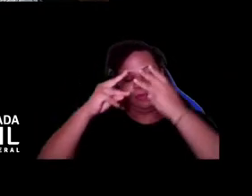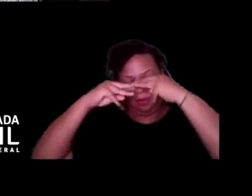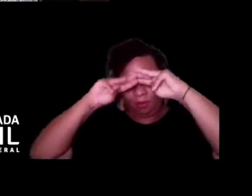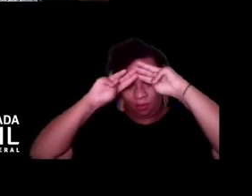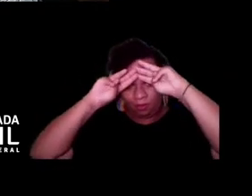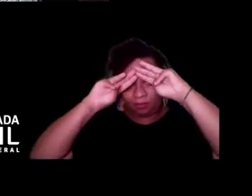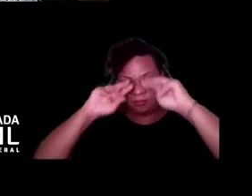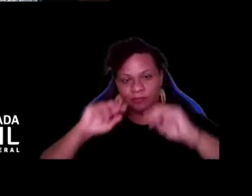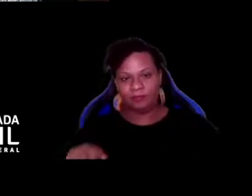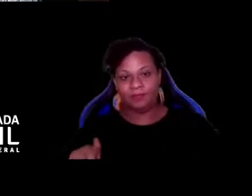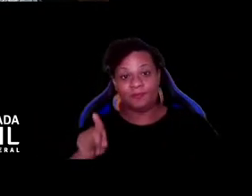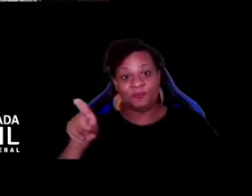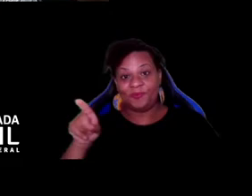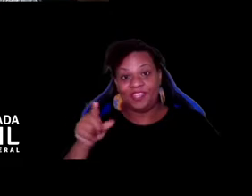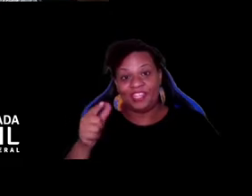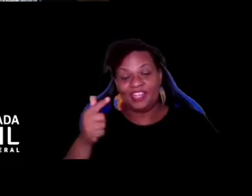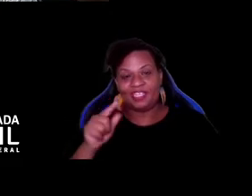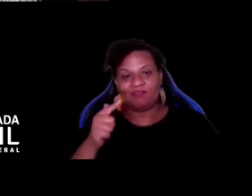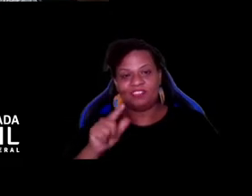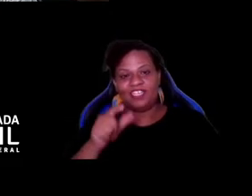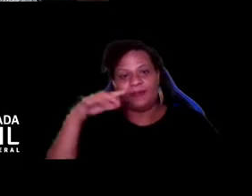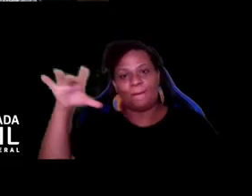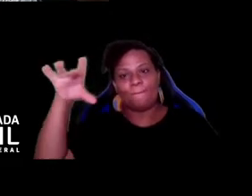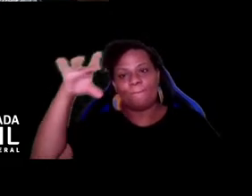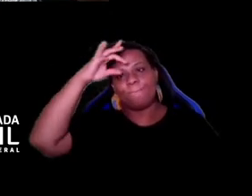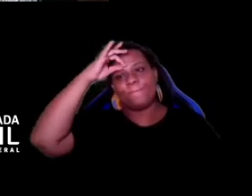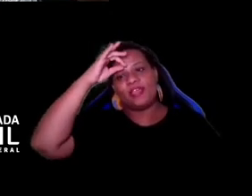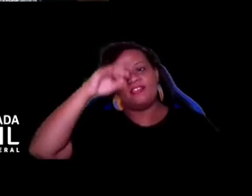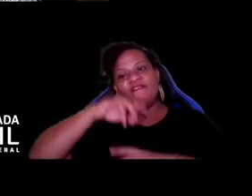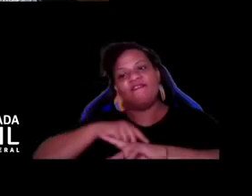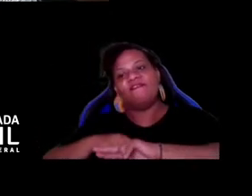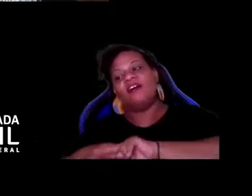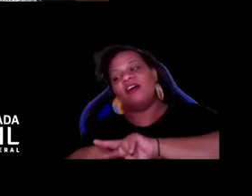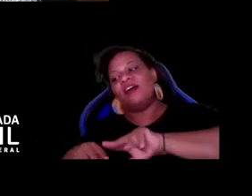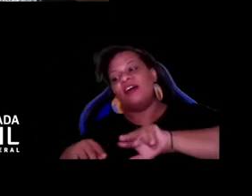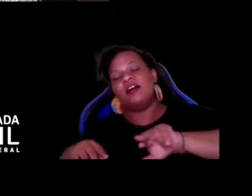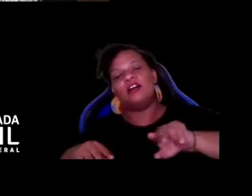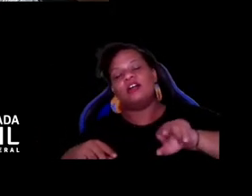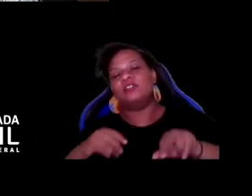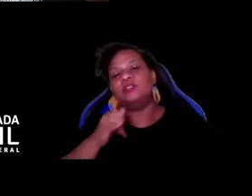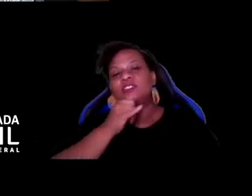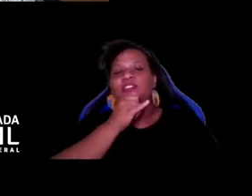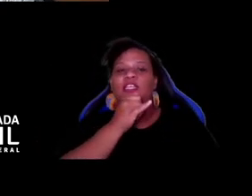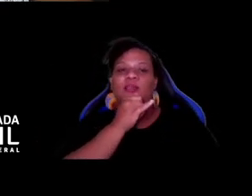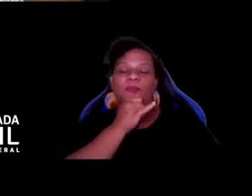ele não tem tantas performances, assim, vamos dizer,